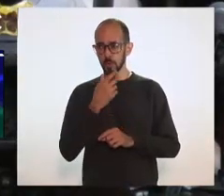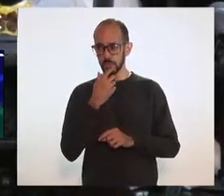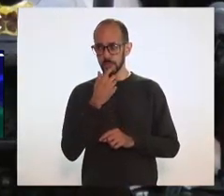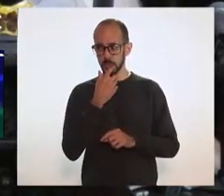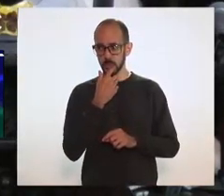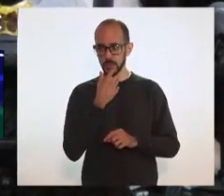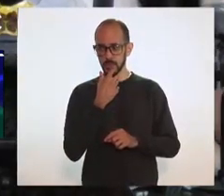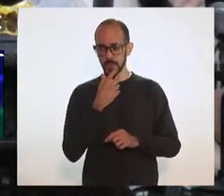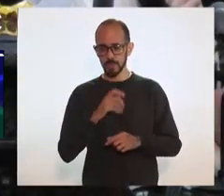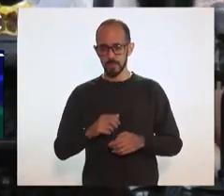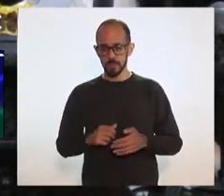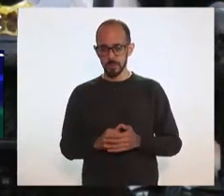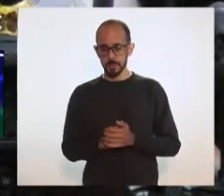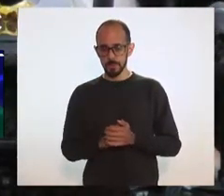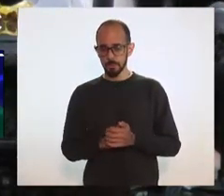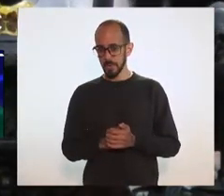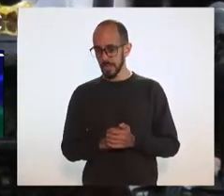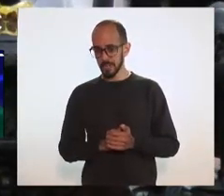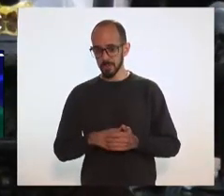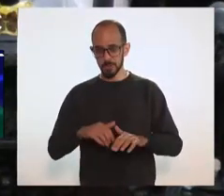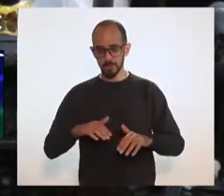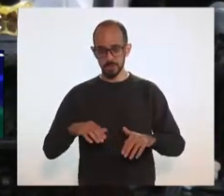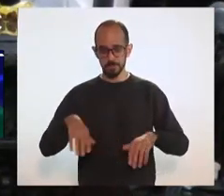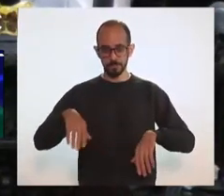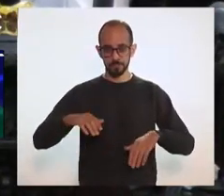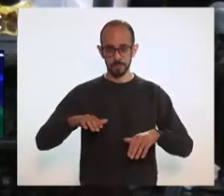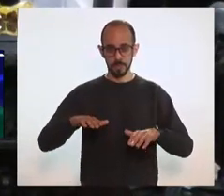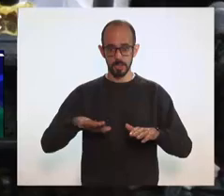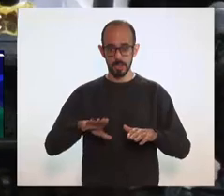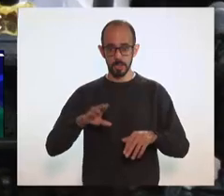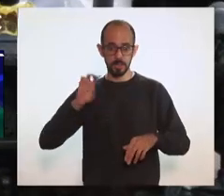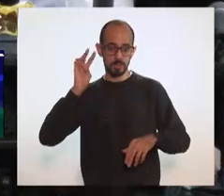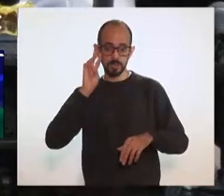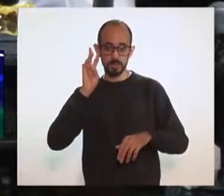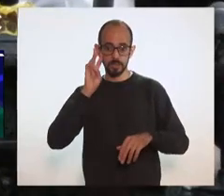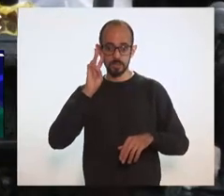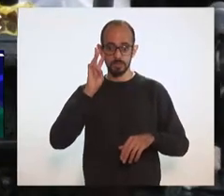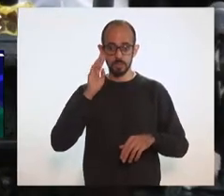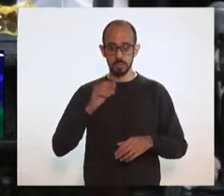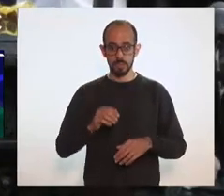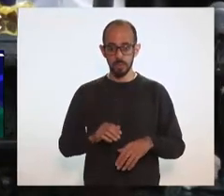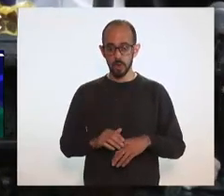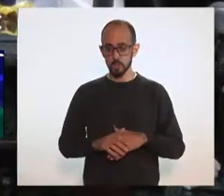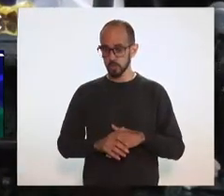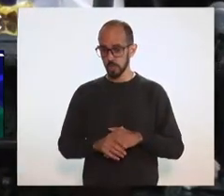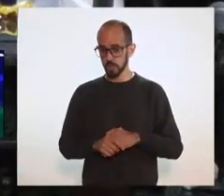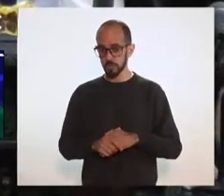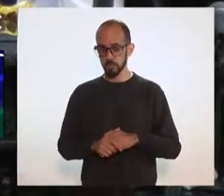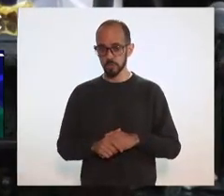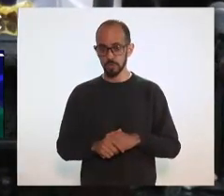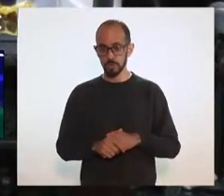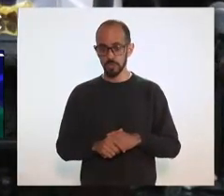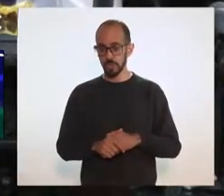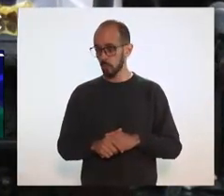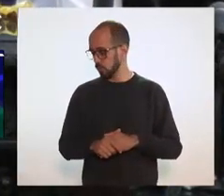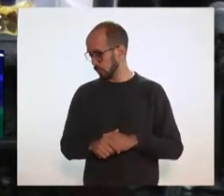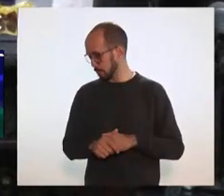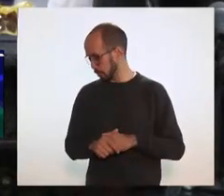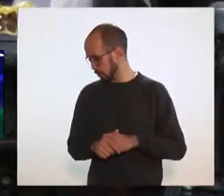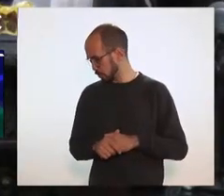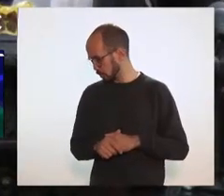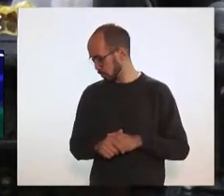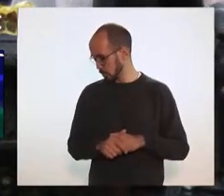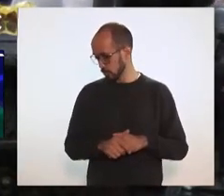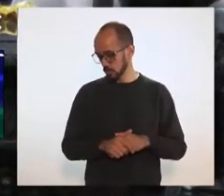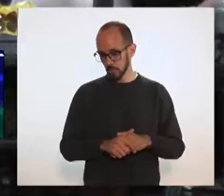até a próxima terça a audiência. E ele está bem sensível de caminhar no sentido do voto de Vossa Excelência. Tá